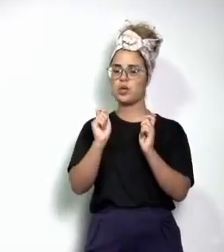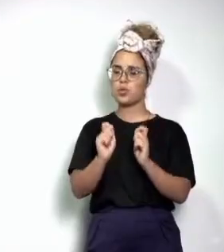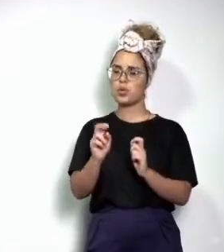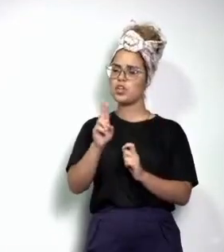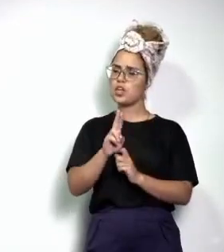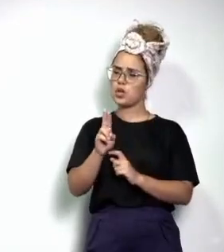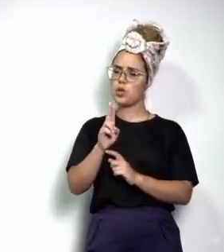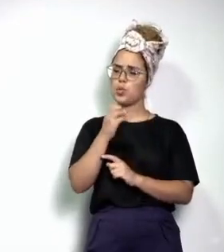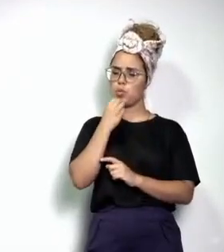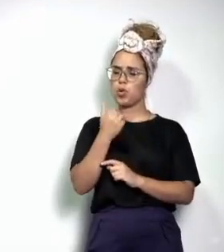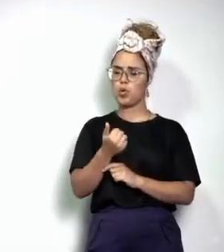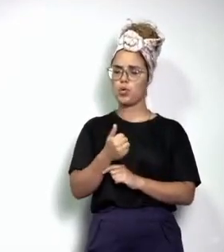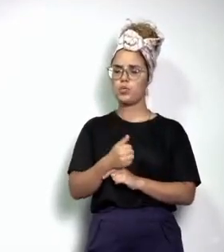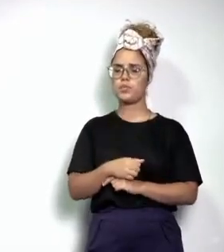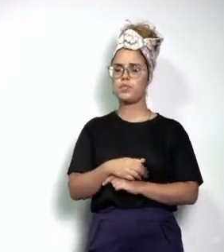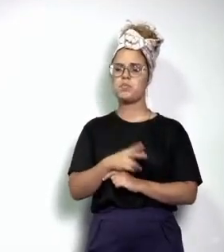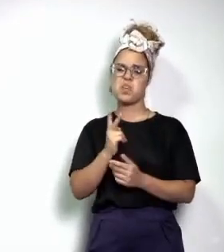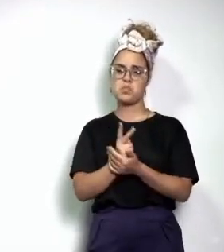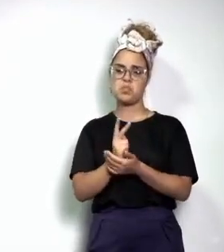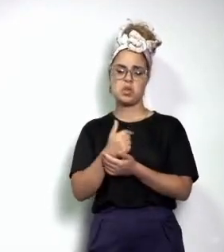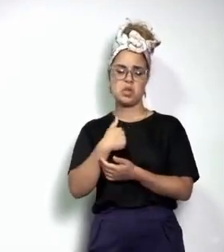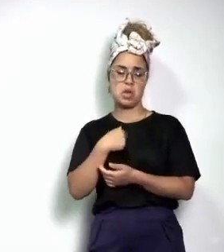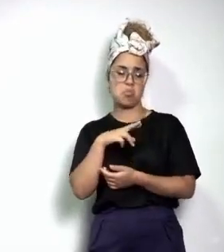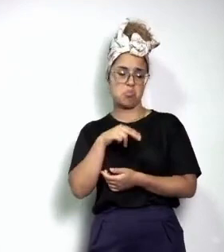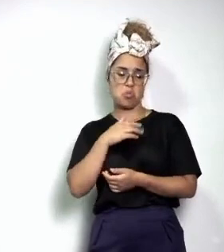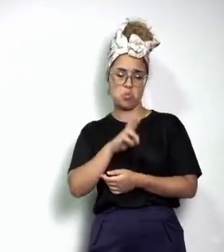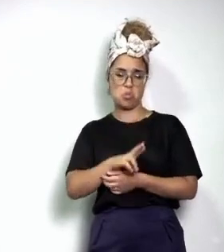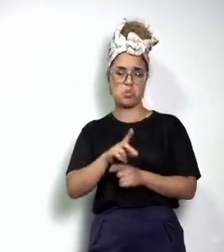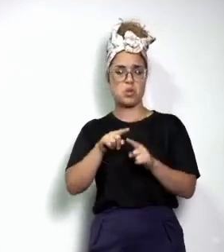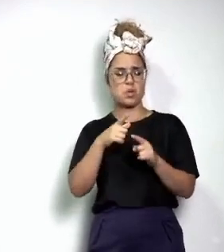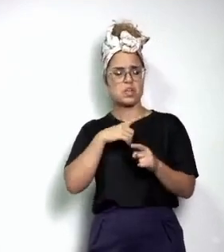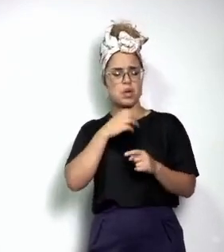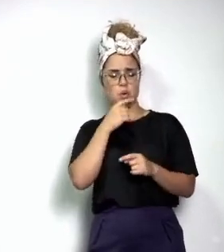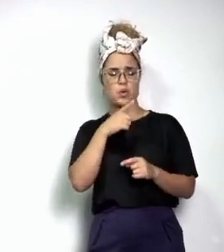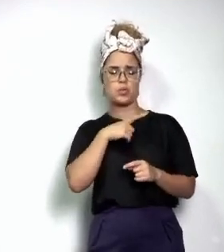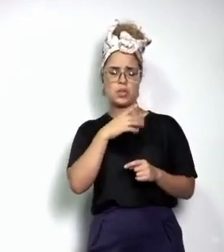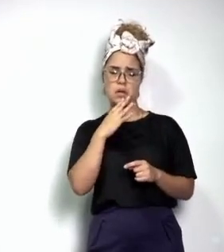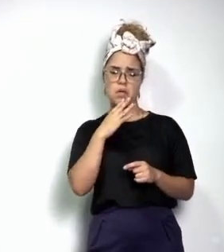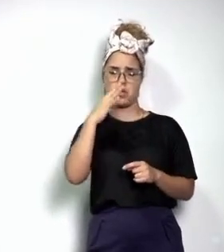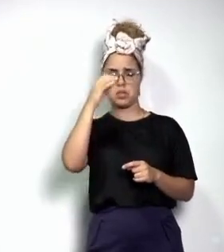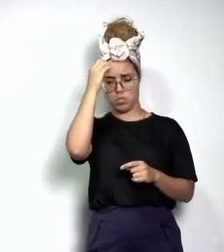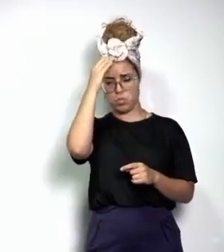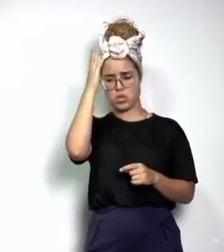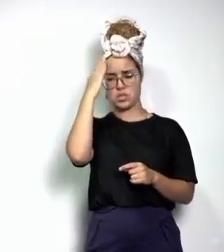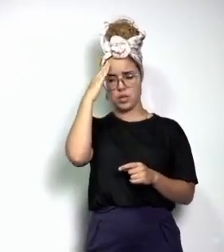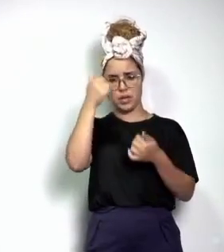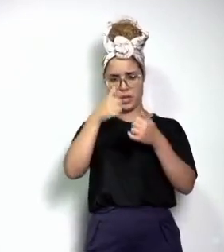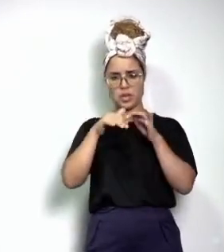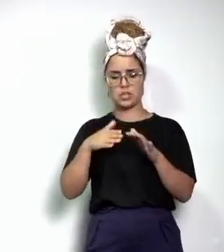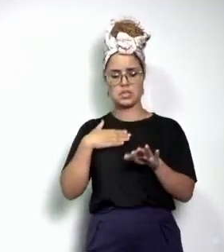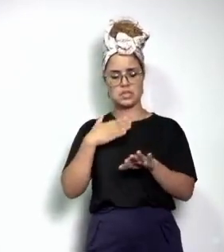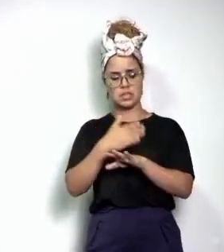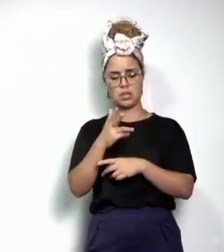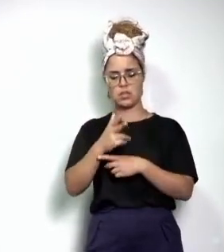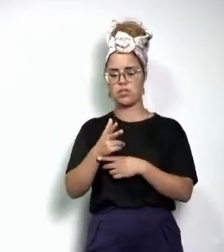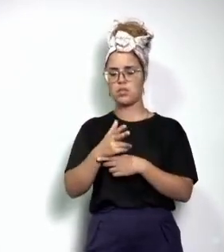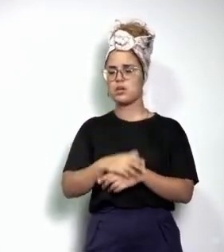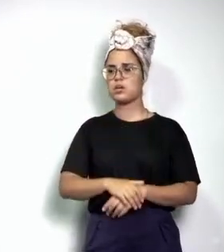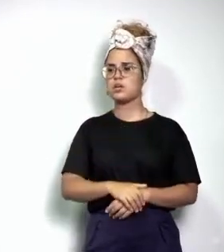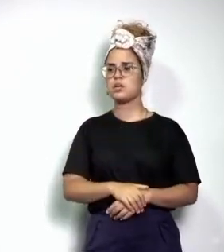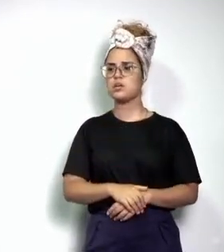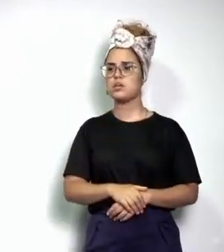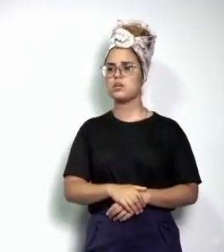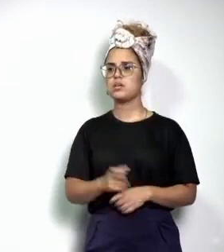usando, mas é bom para a gente ter uma noção de, enfim, de bateria, como é que está em set. Aqui eu trouxe um